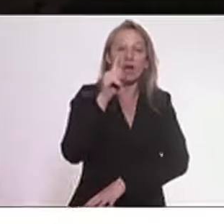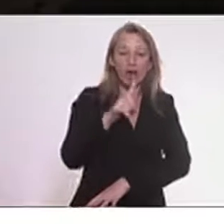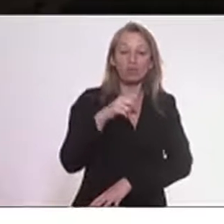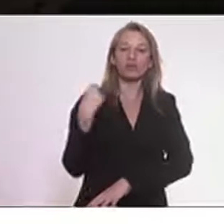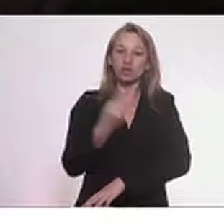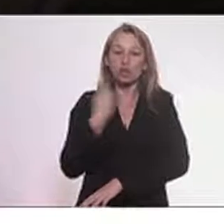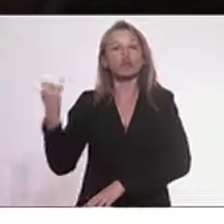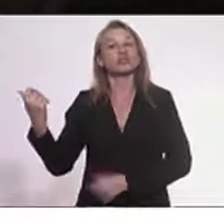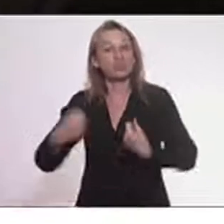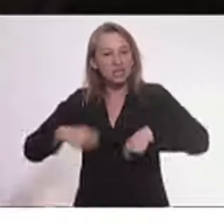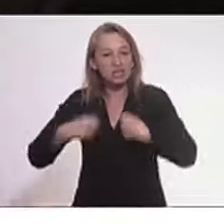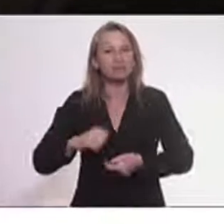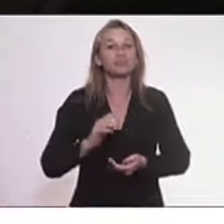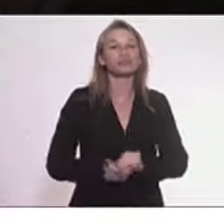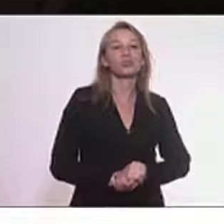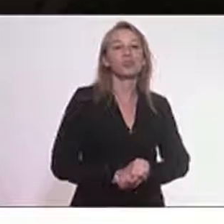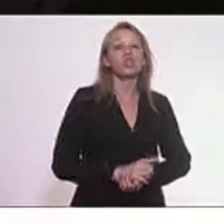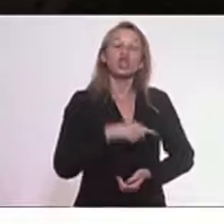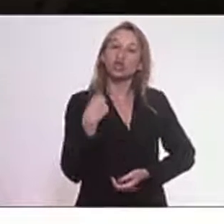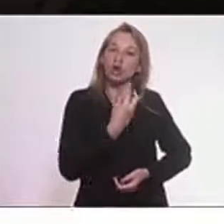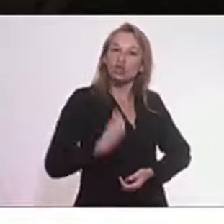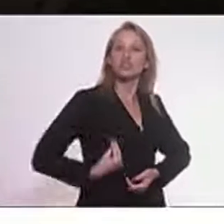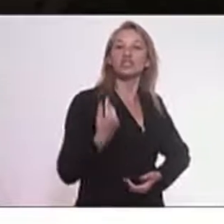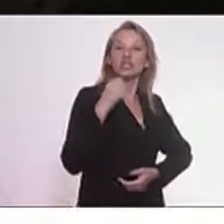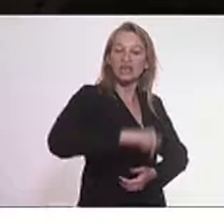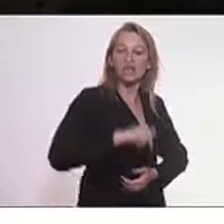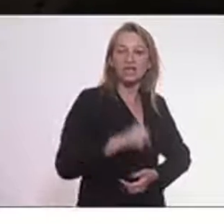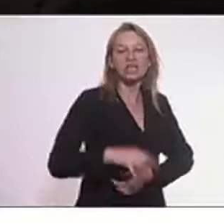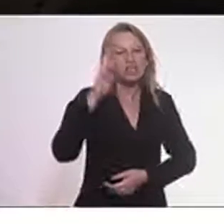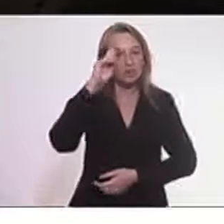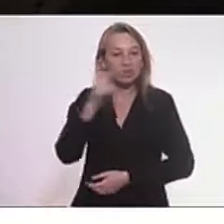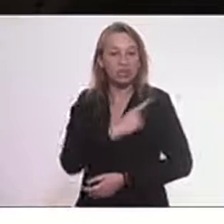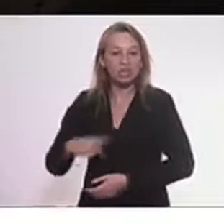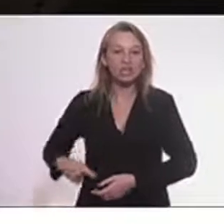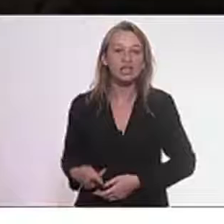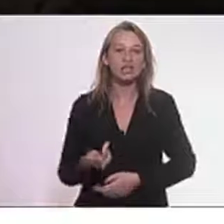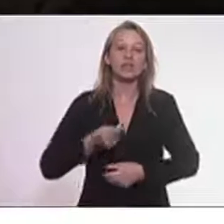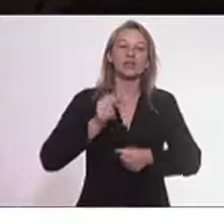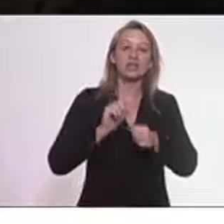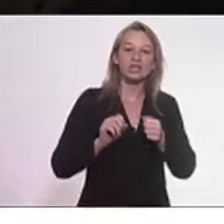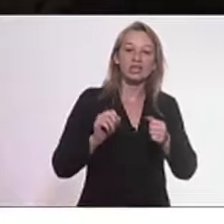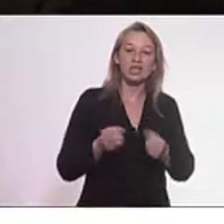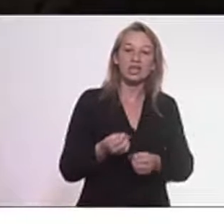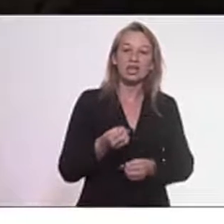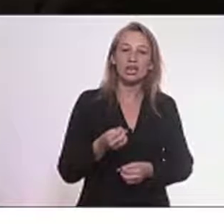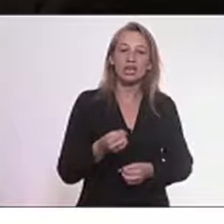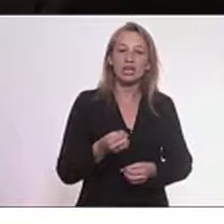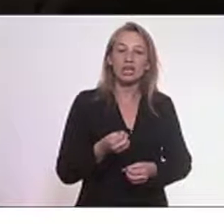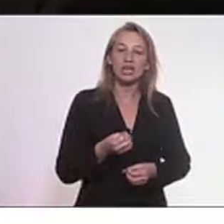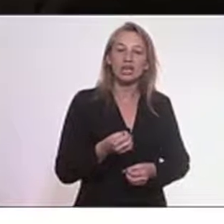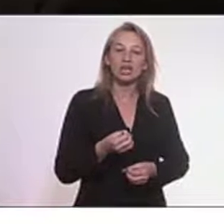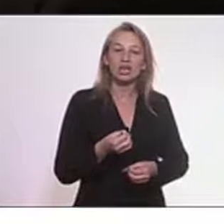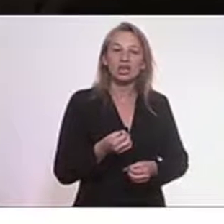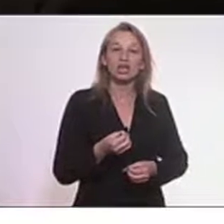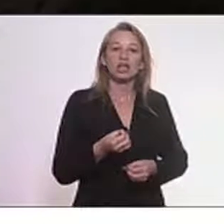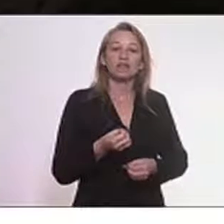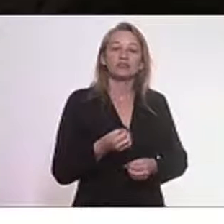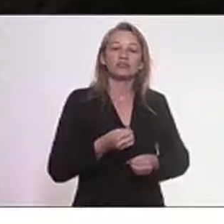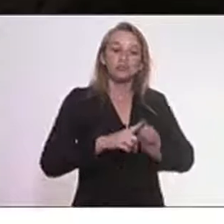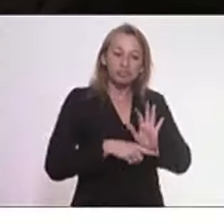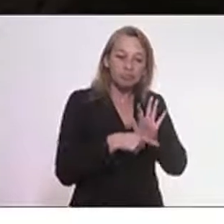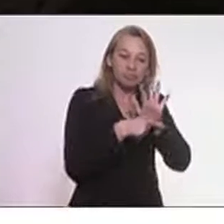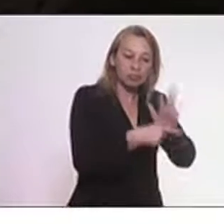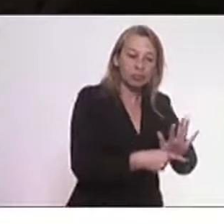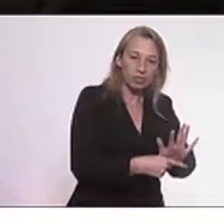precisamos. Afinal de contas, estamos aqui, presidente, para fazer pequenas bondades para uns ou para colocar todos no caminho